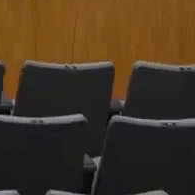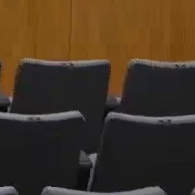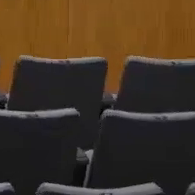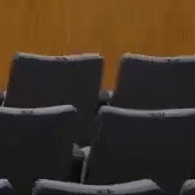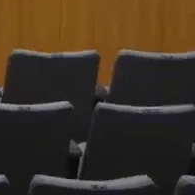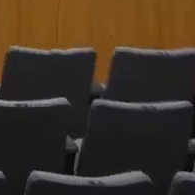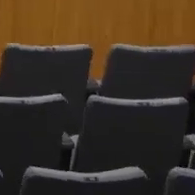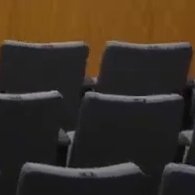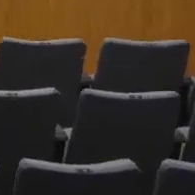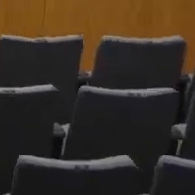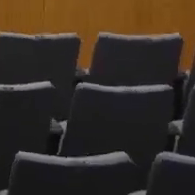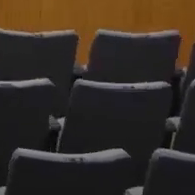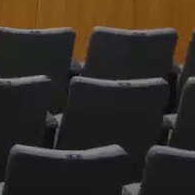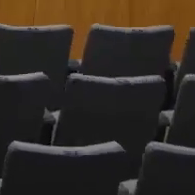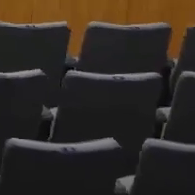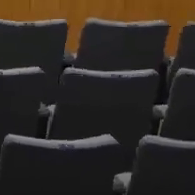Obrigado.